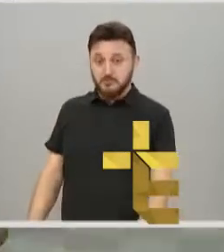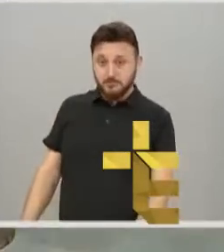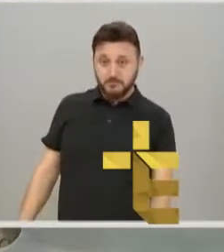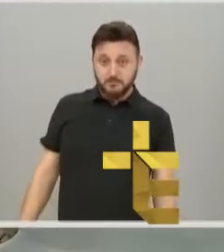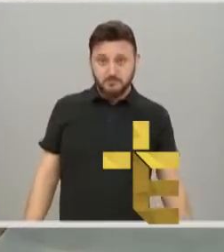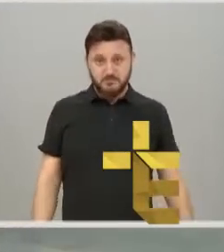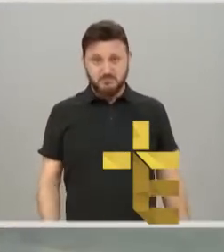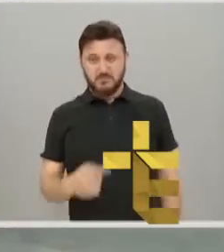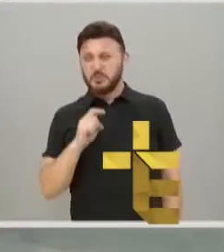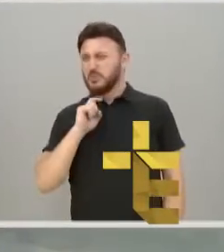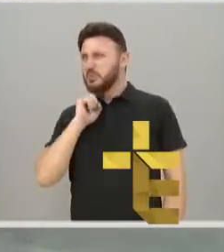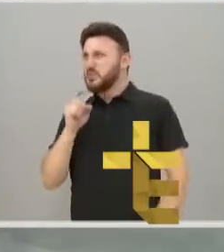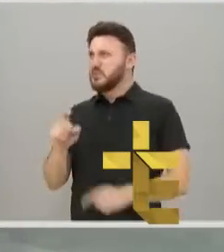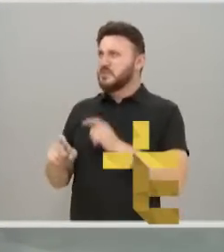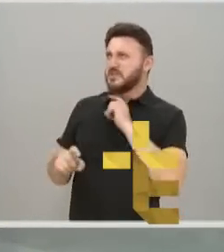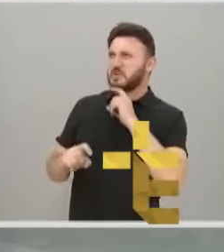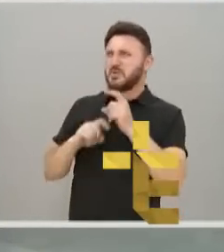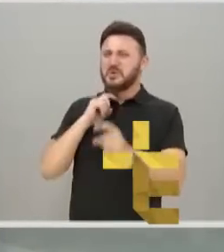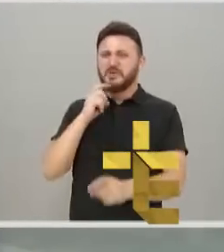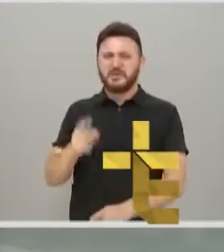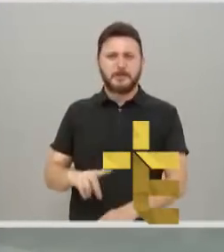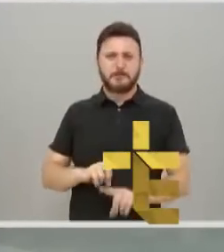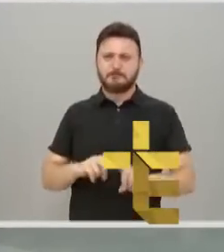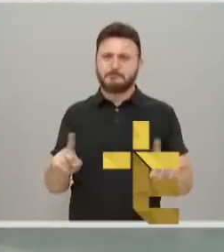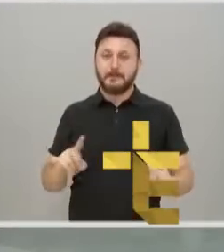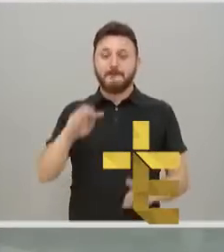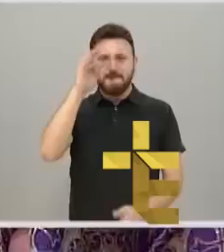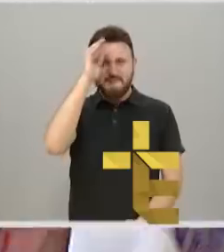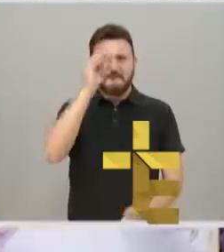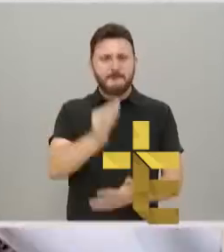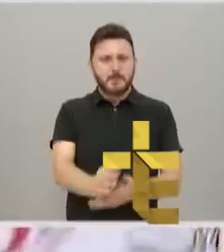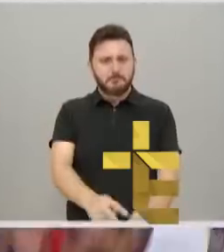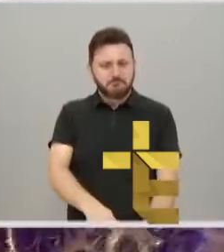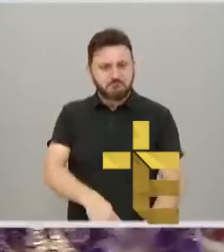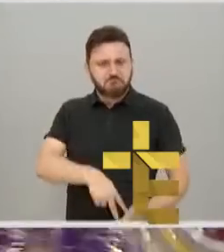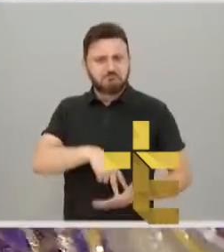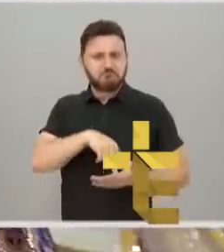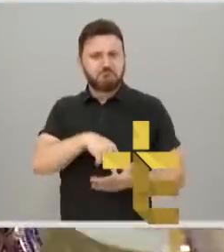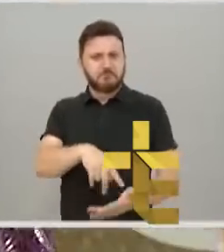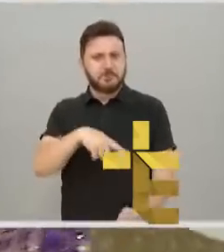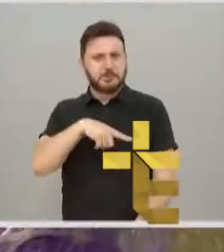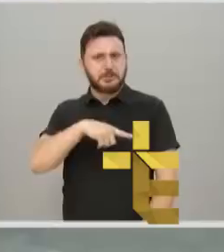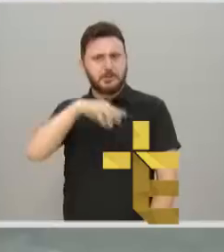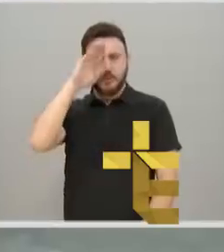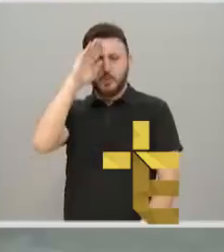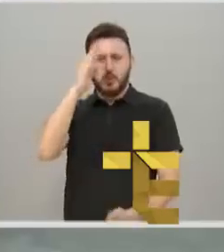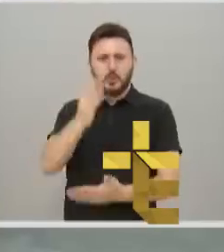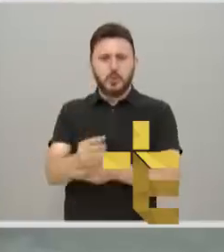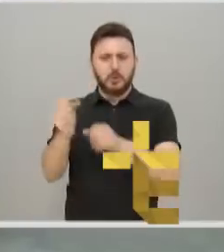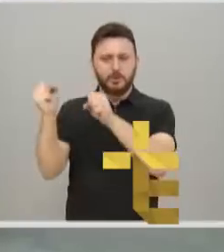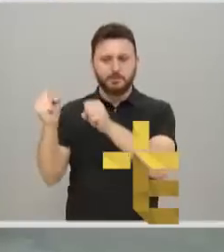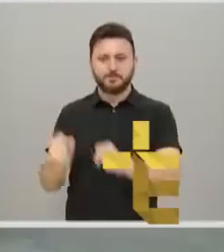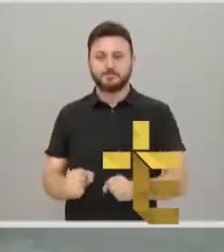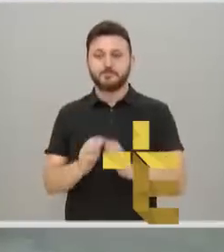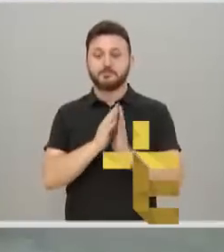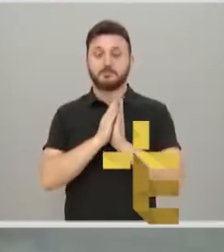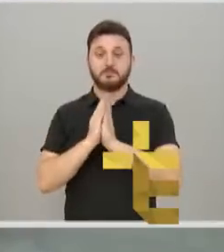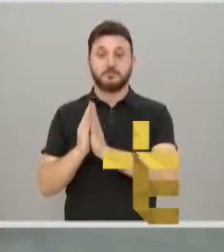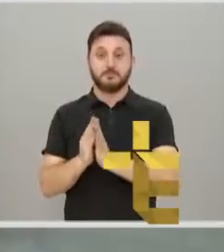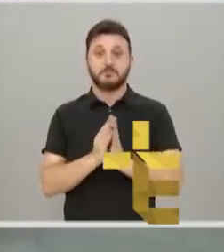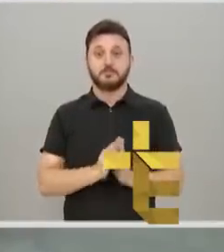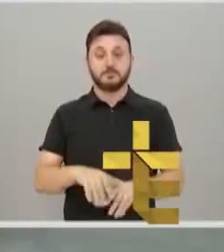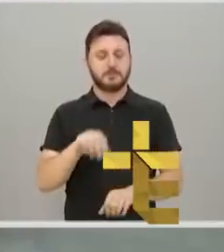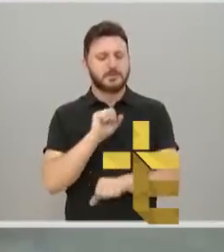Jamais duvidar e crer no poder da oração,